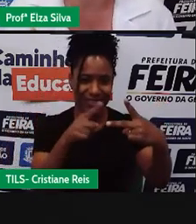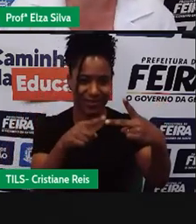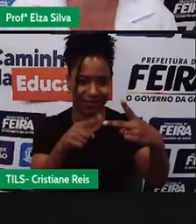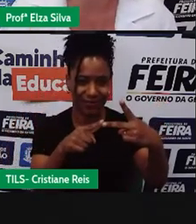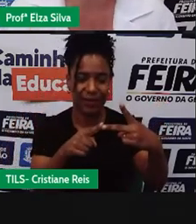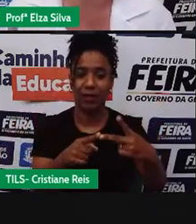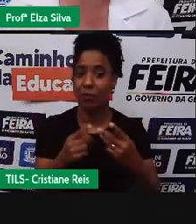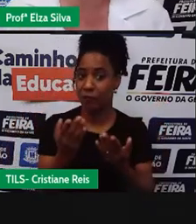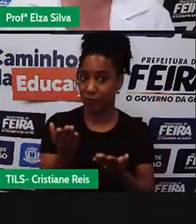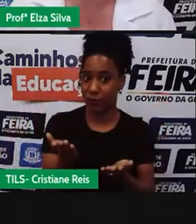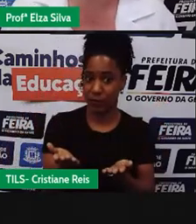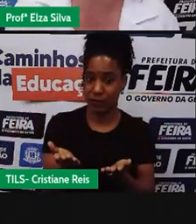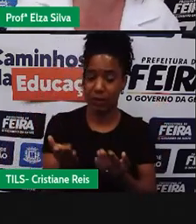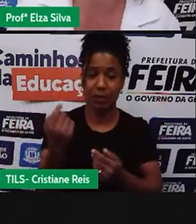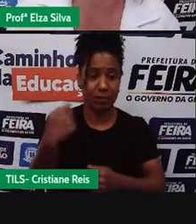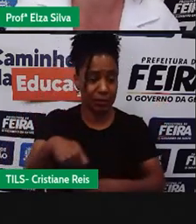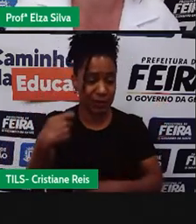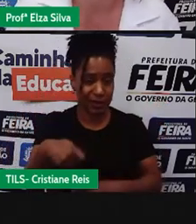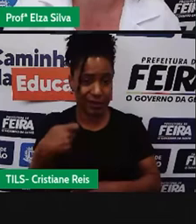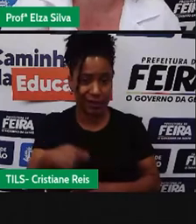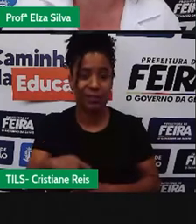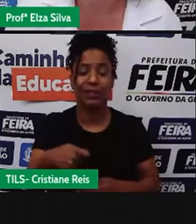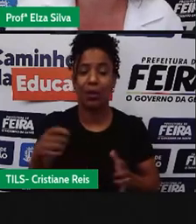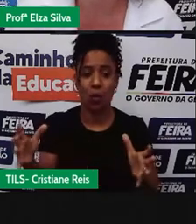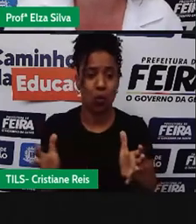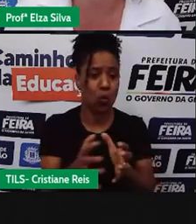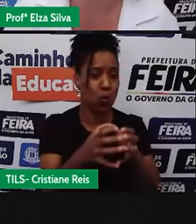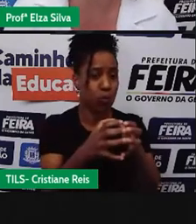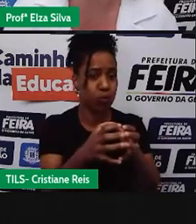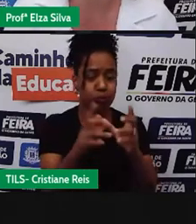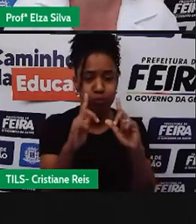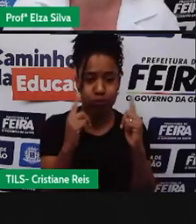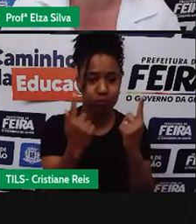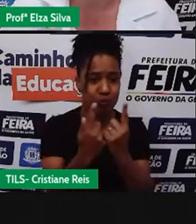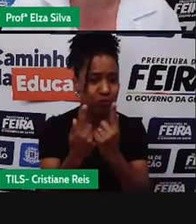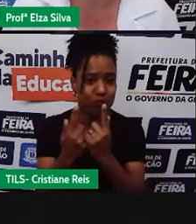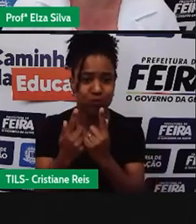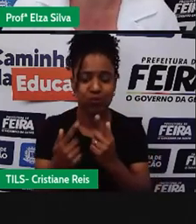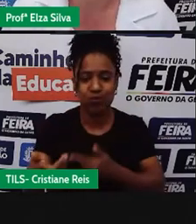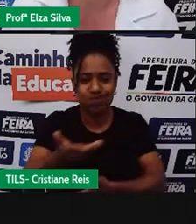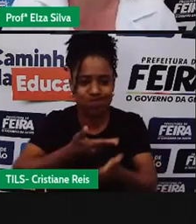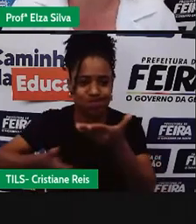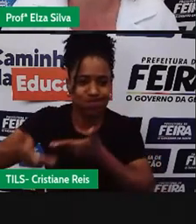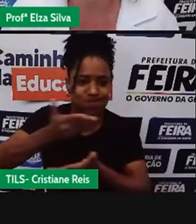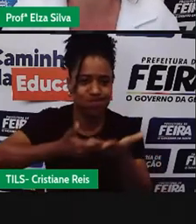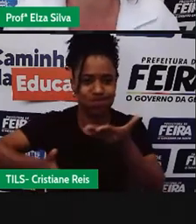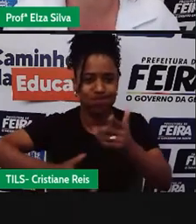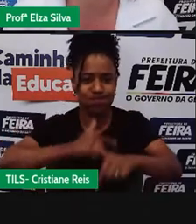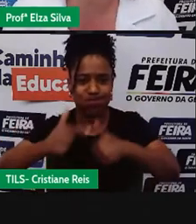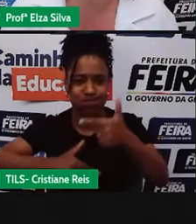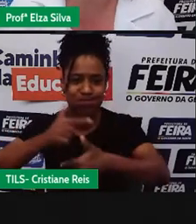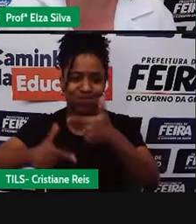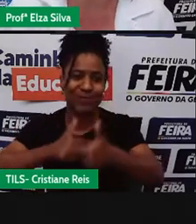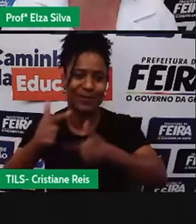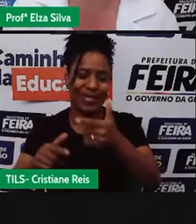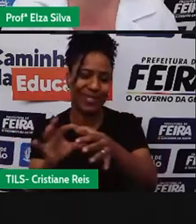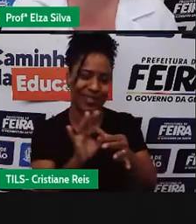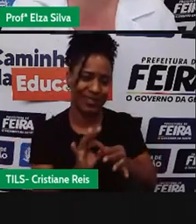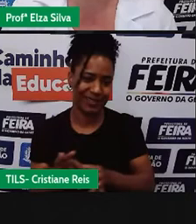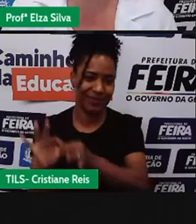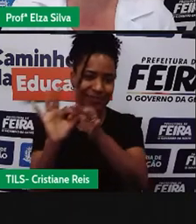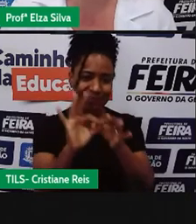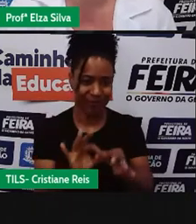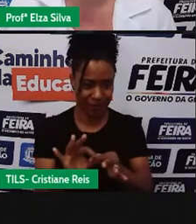ser capaz de trabalhar em equipe. Então, lá no anúncio, o anunciante especifica que ele precisa